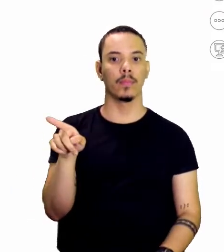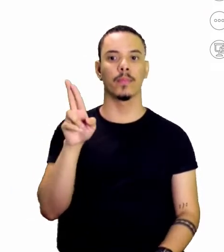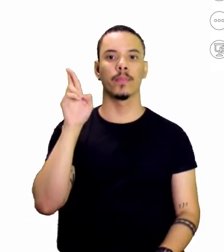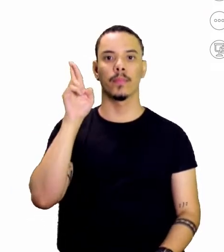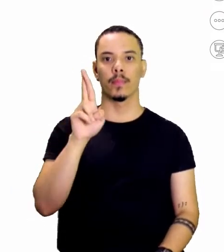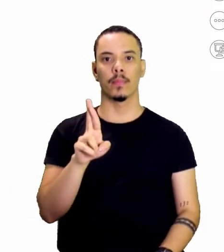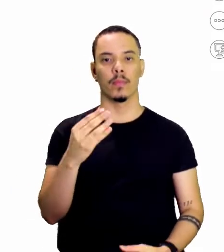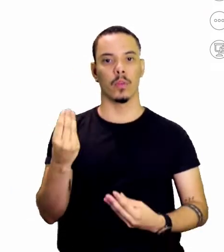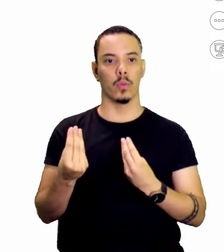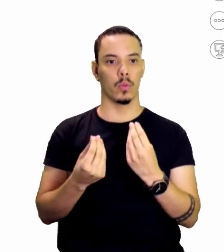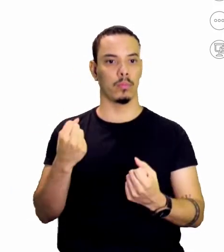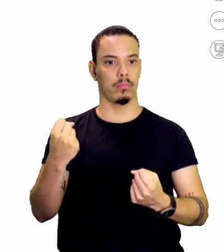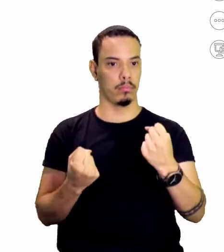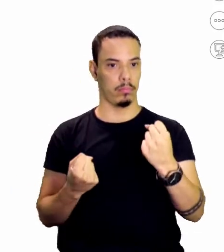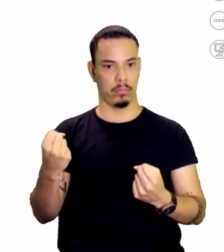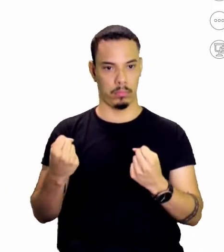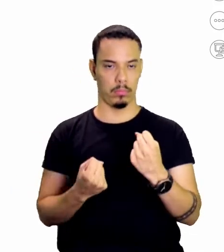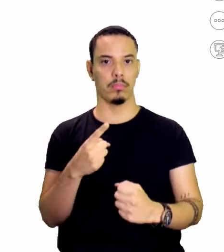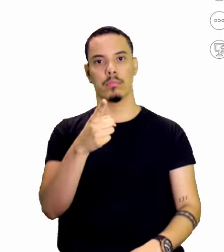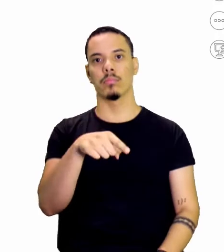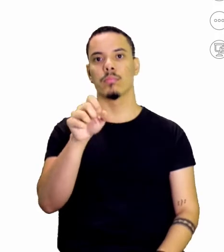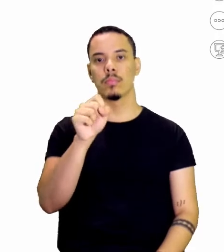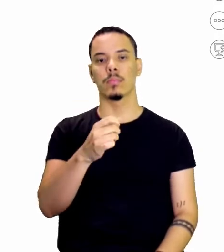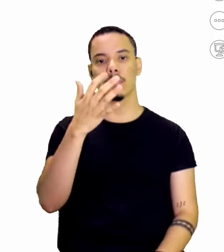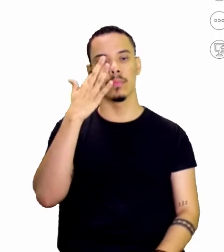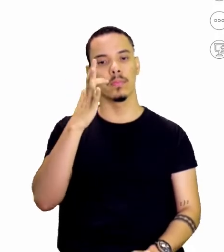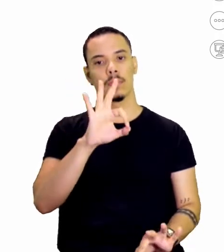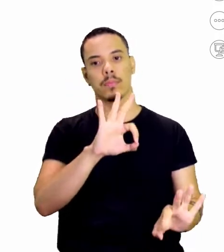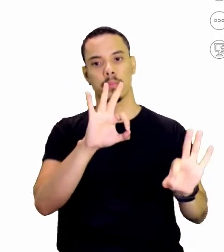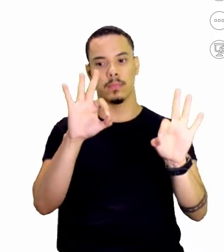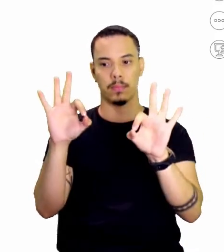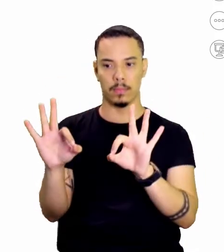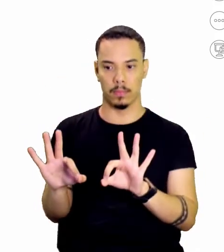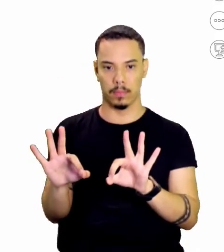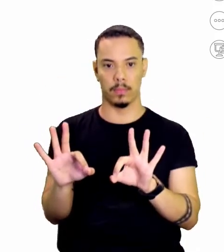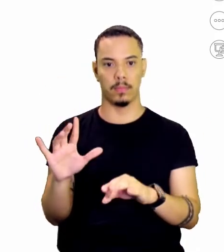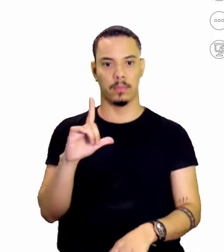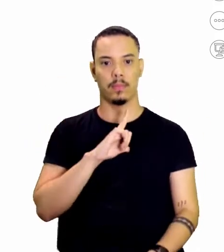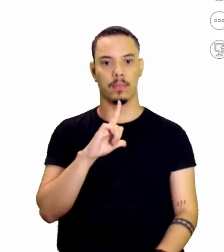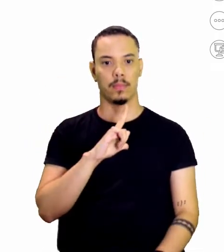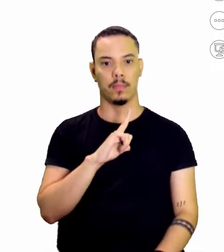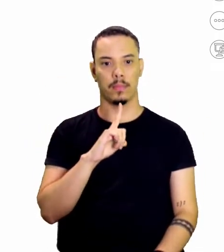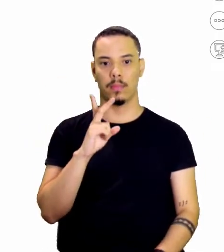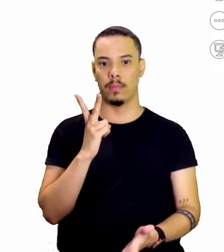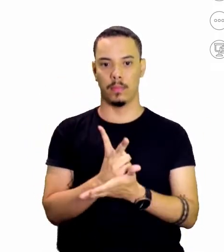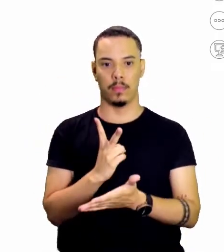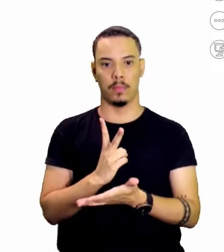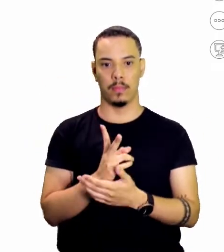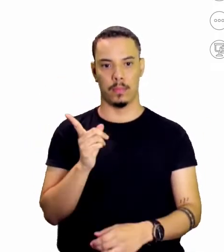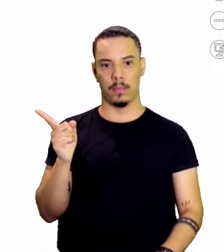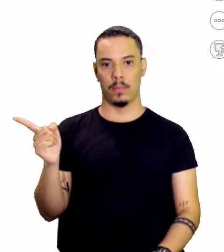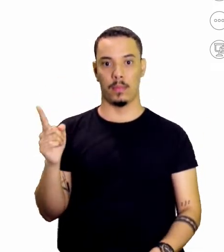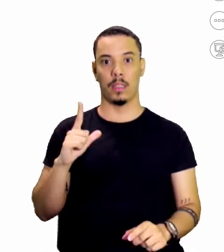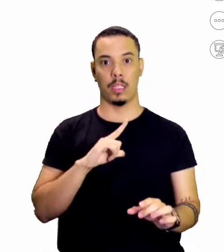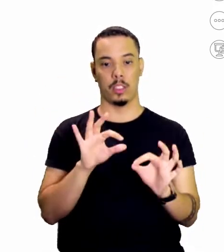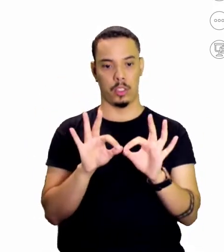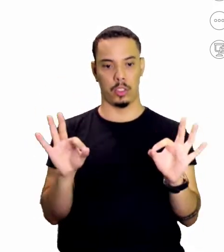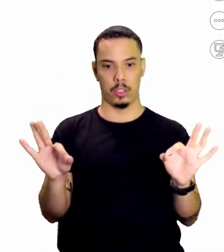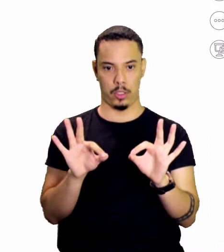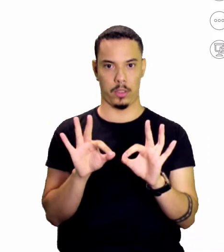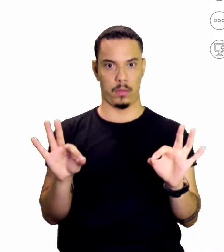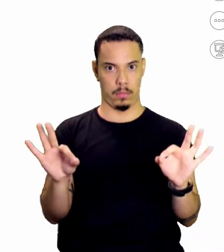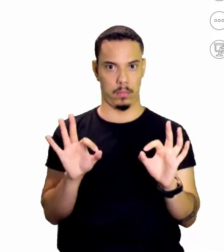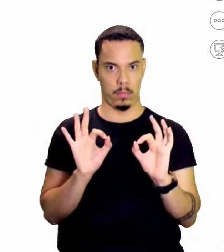a posição de um carro você pode ver ali ó posição está no eixo vertical tá aqui ó a distância tem